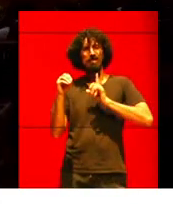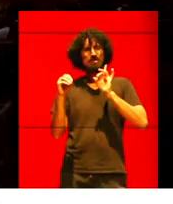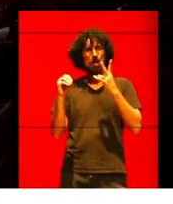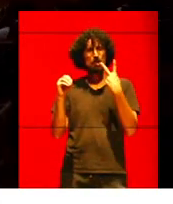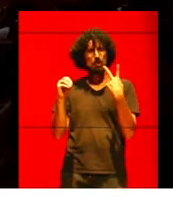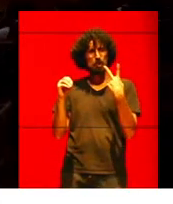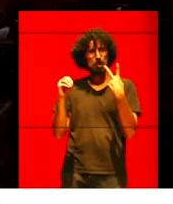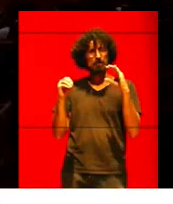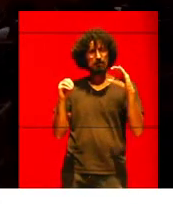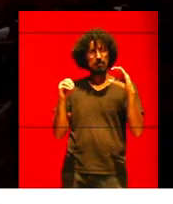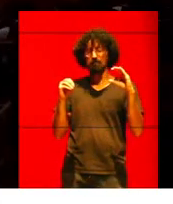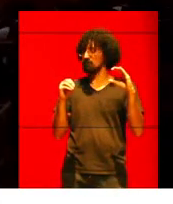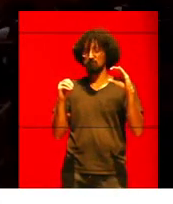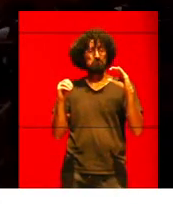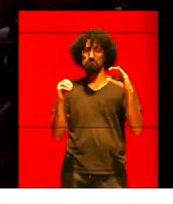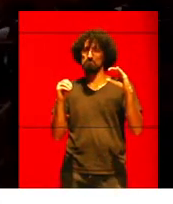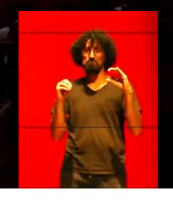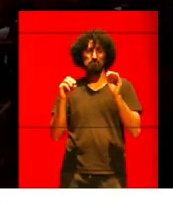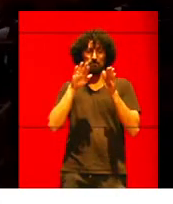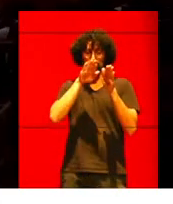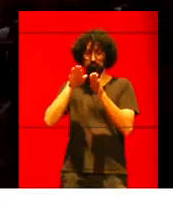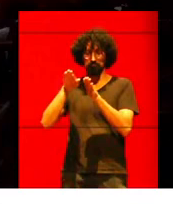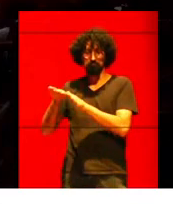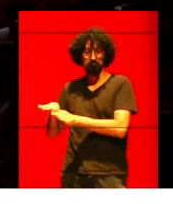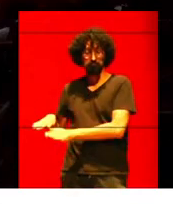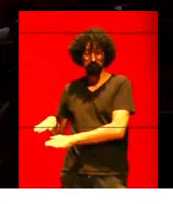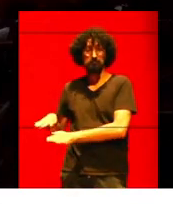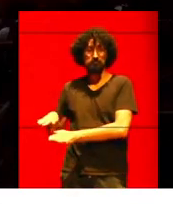carbonos? Não.